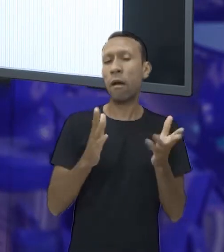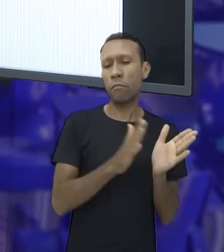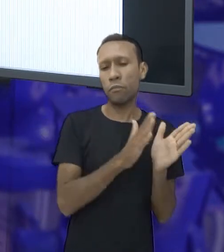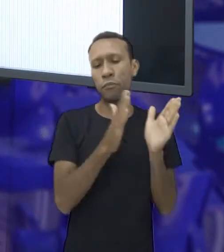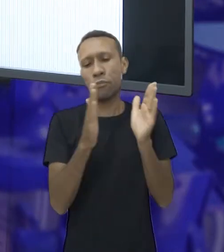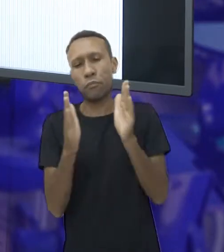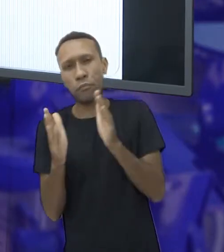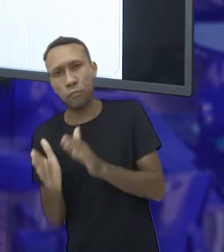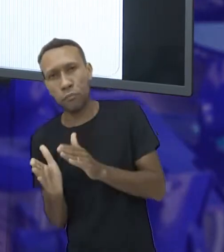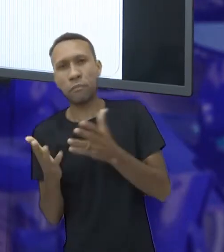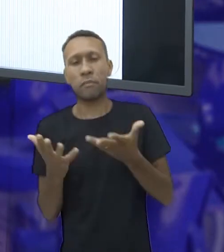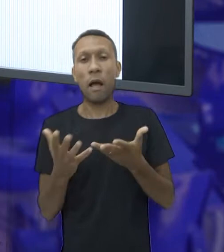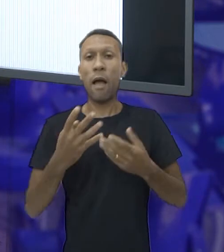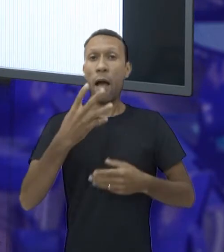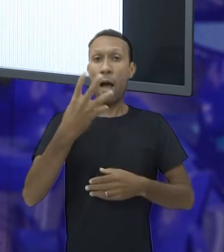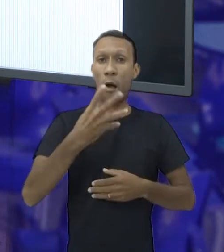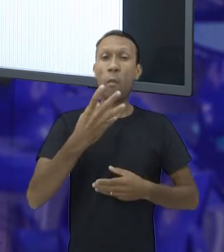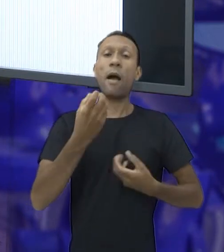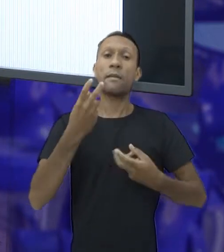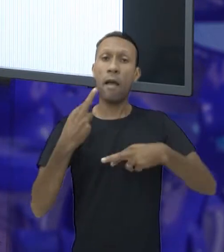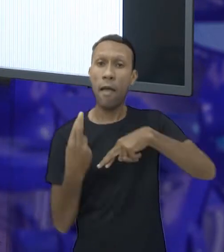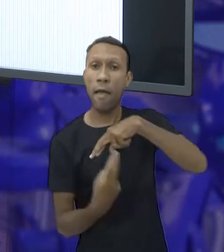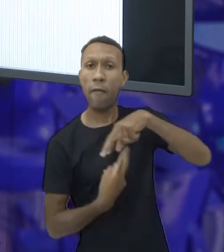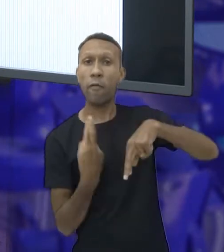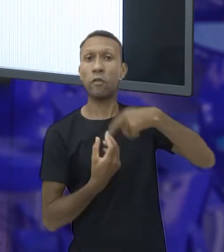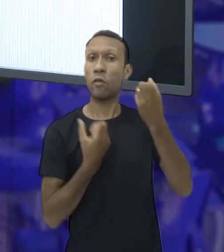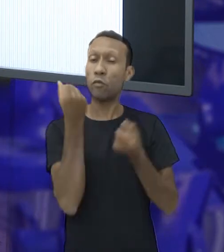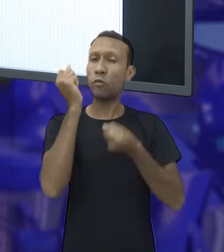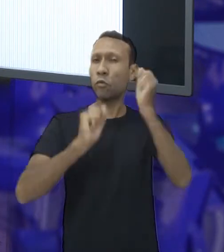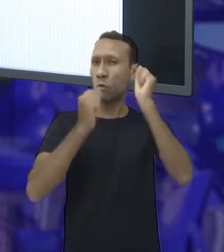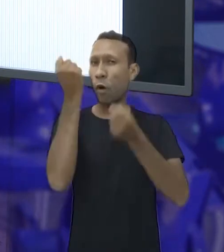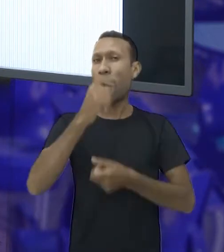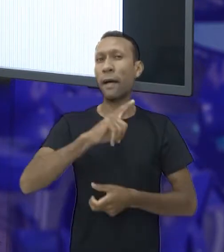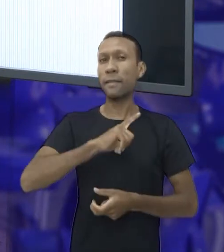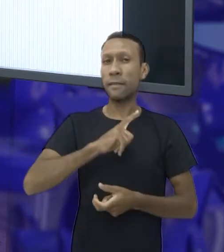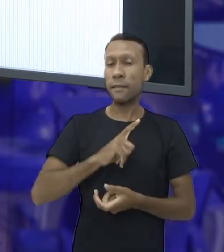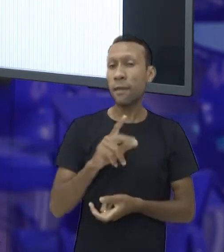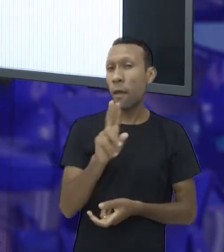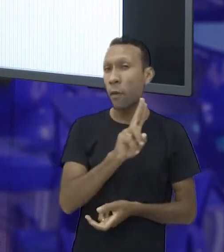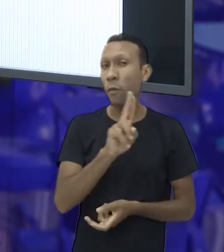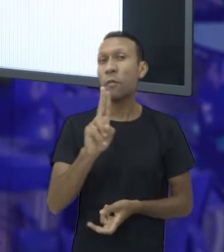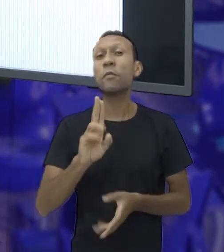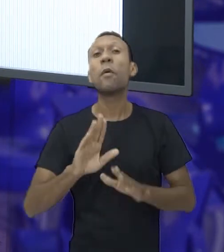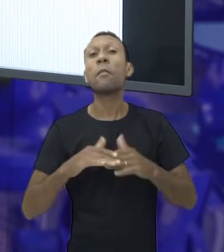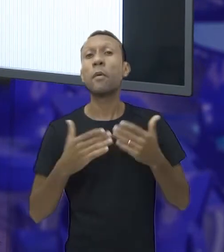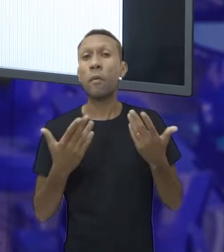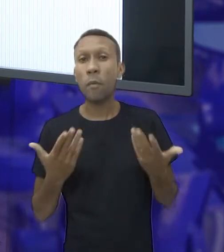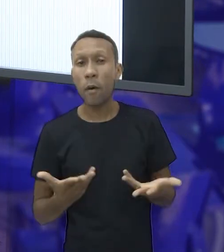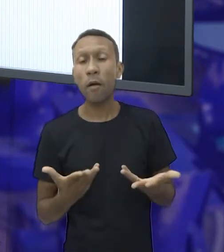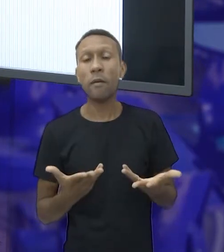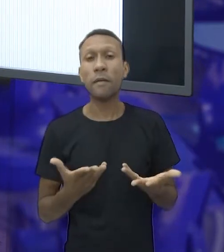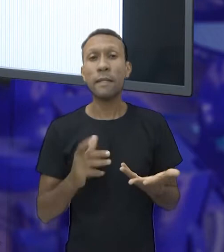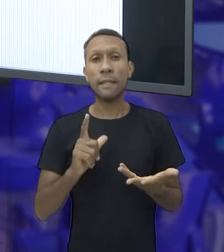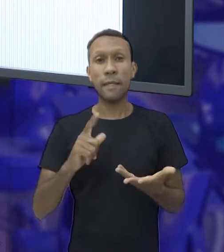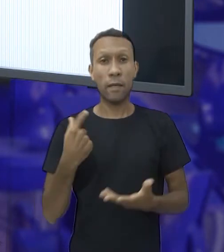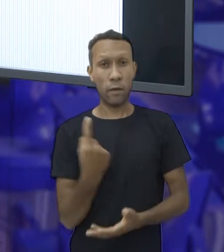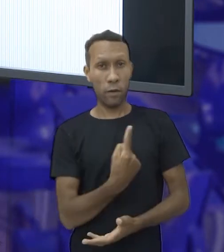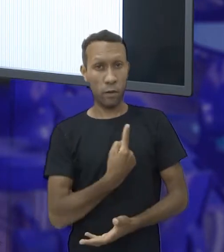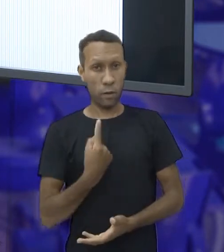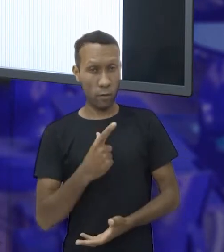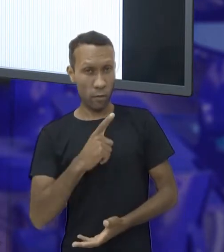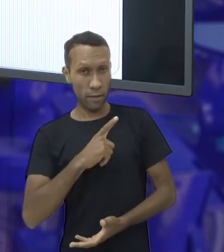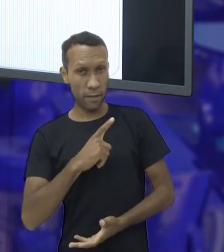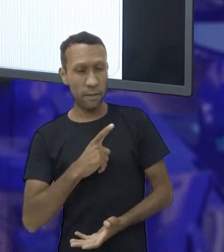quarta Revolução Industrial, que até já tem nome, né? Que é a de convergência, quando nós vamos passar a ter